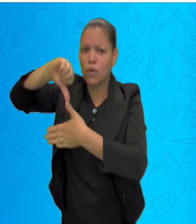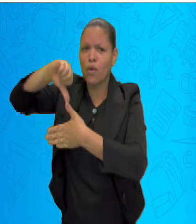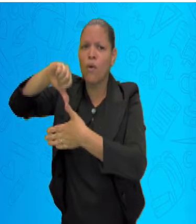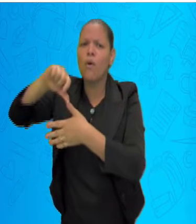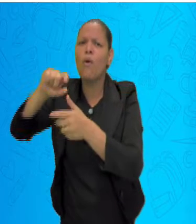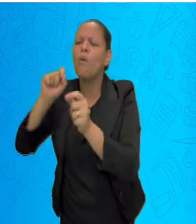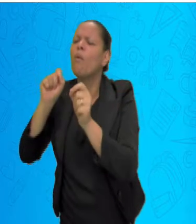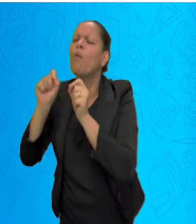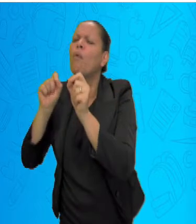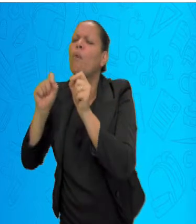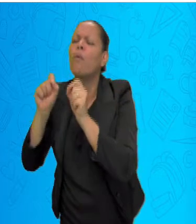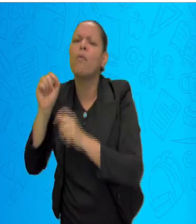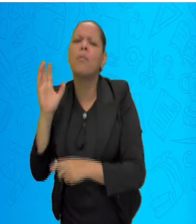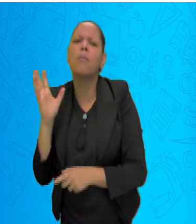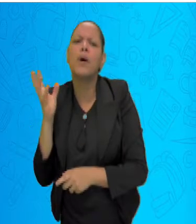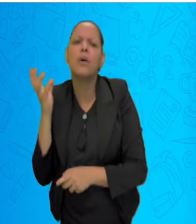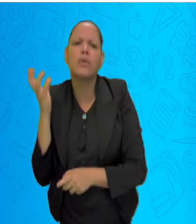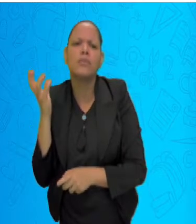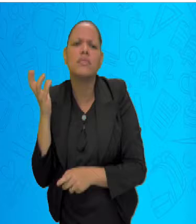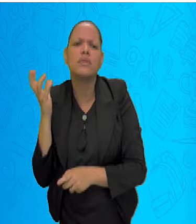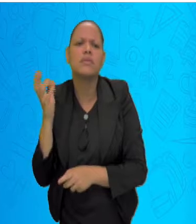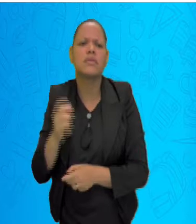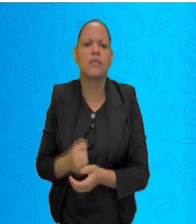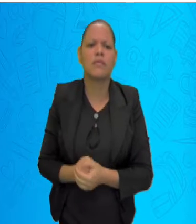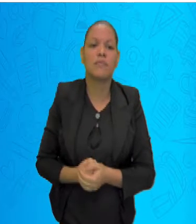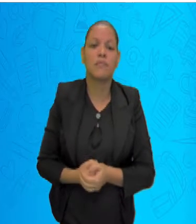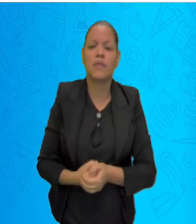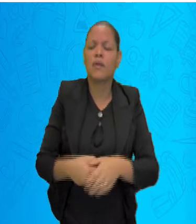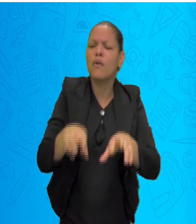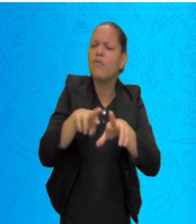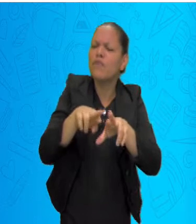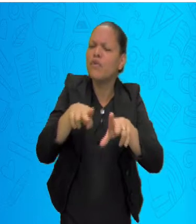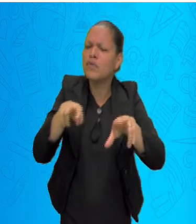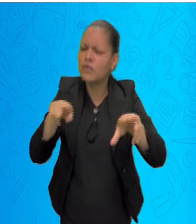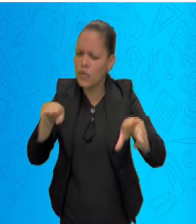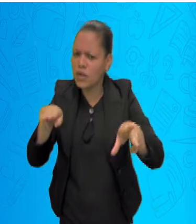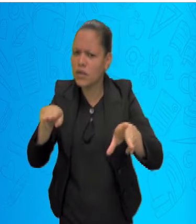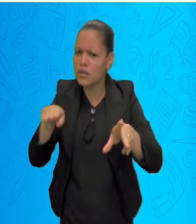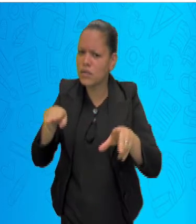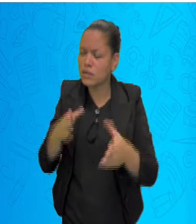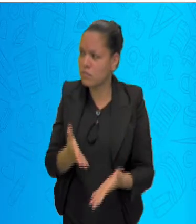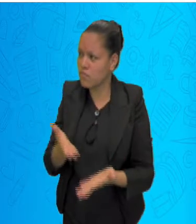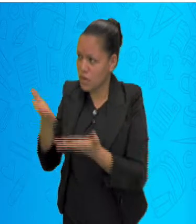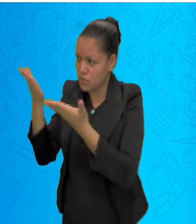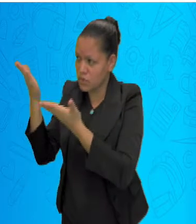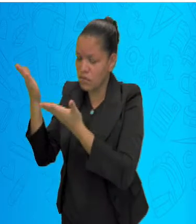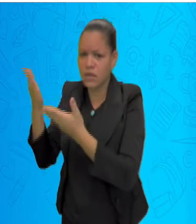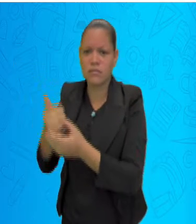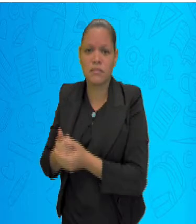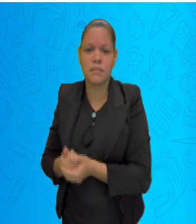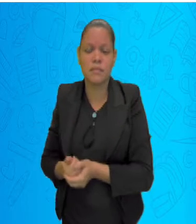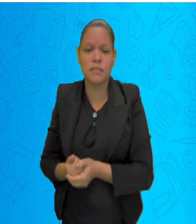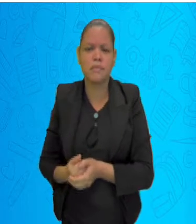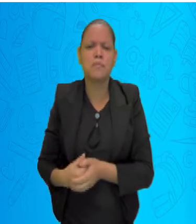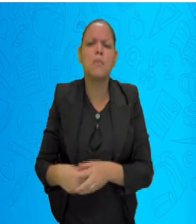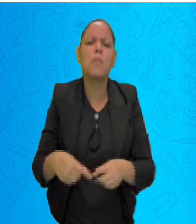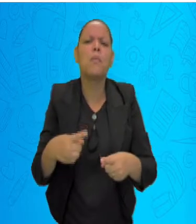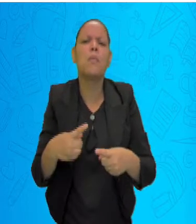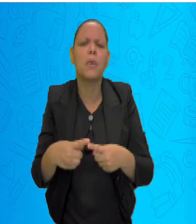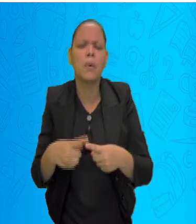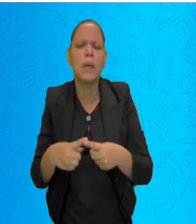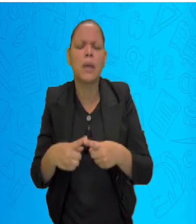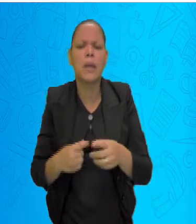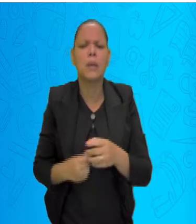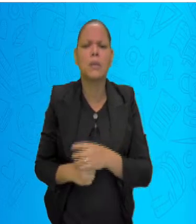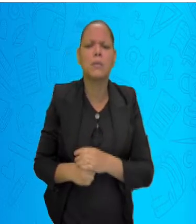na colônia de Portugal e da Inglaterra. Vamos ver a seguir. A luta pela independência da América